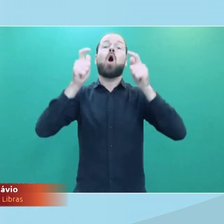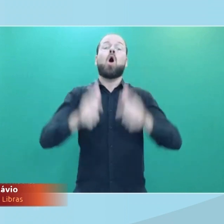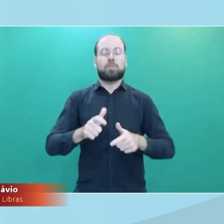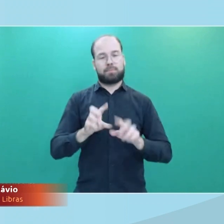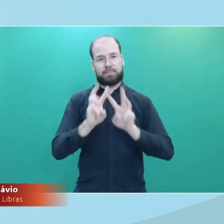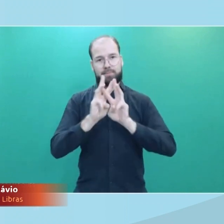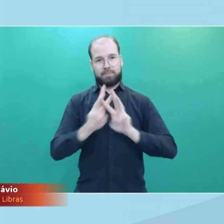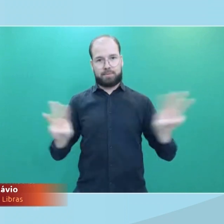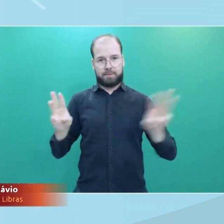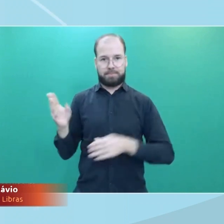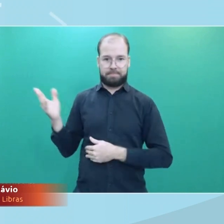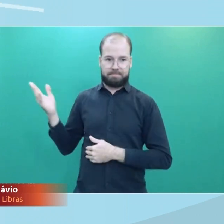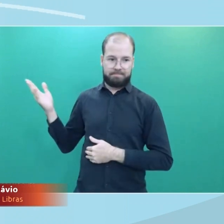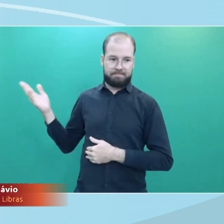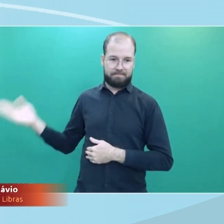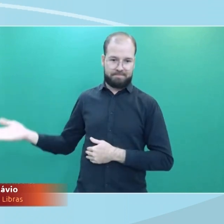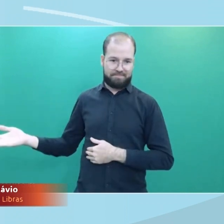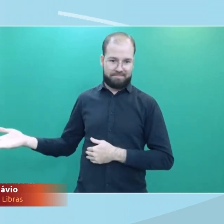fica.go.gov.br.